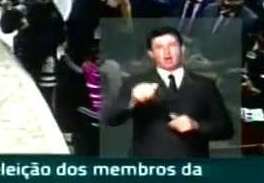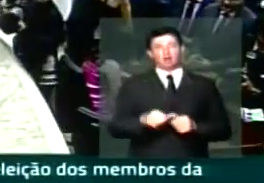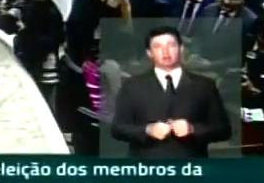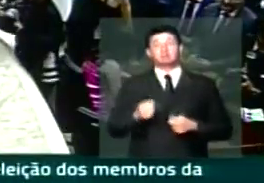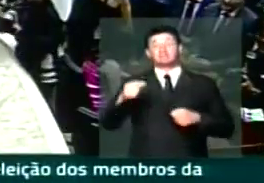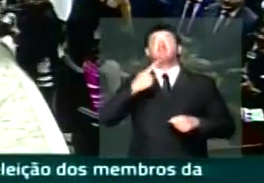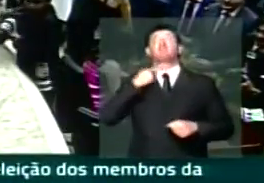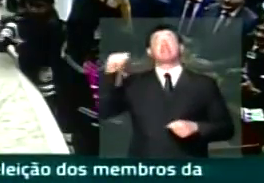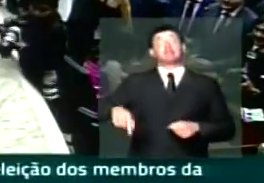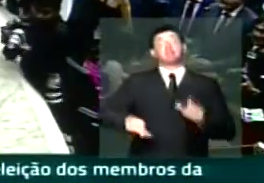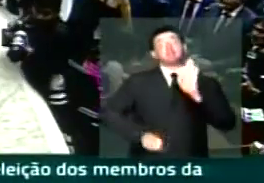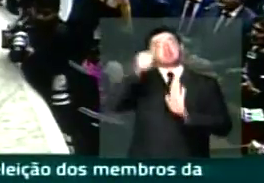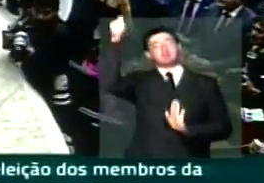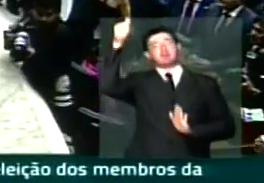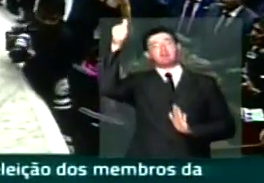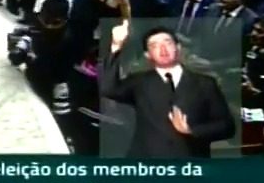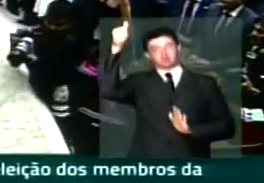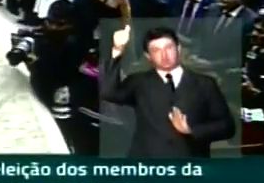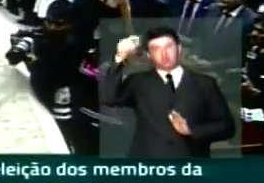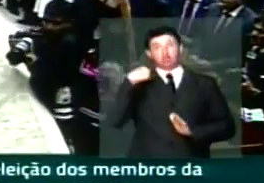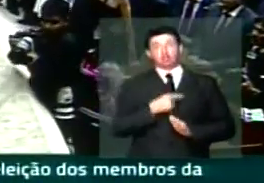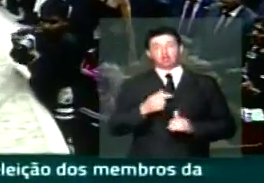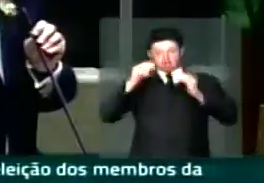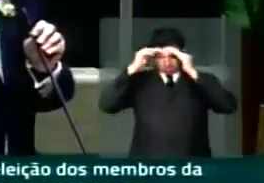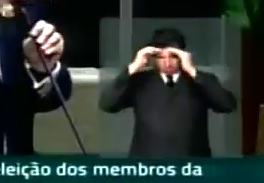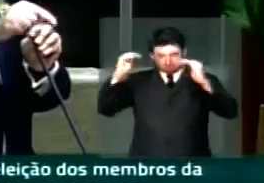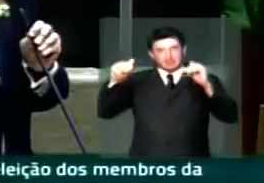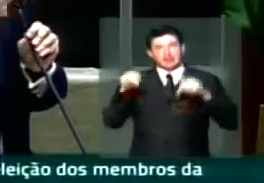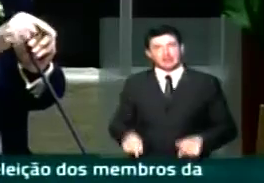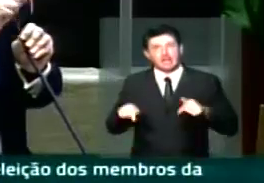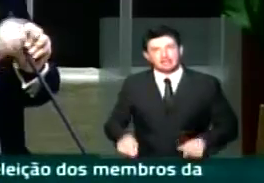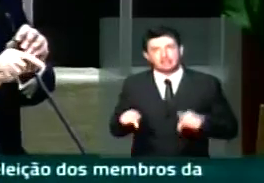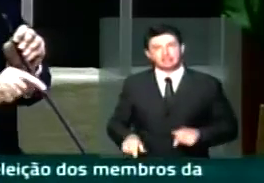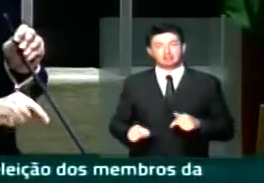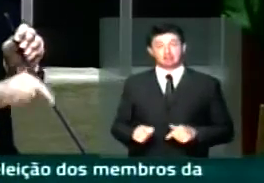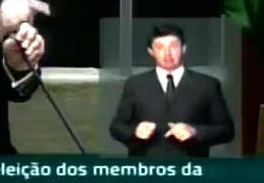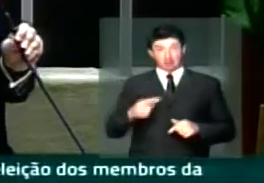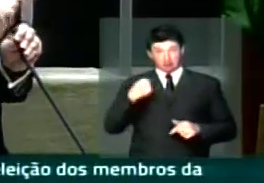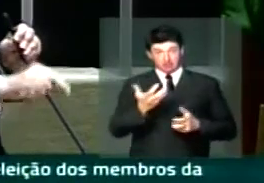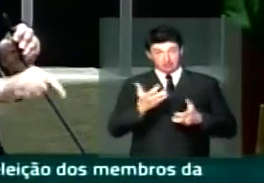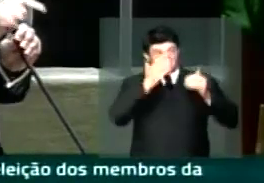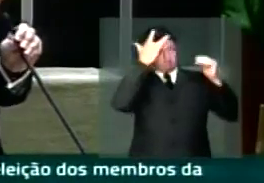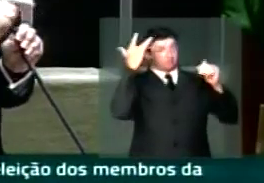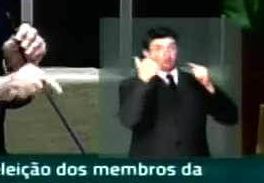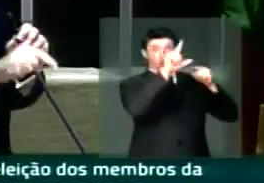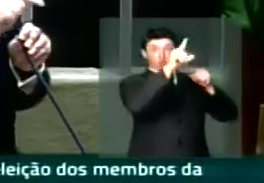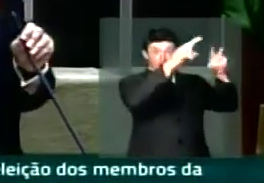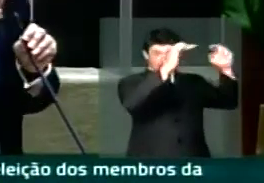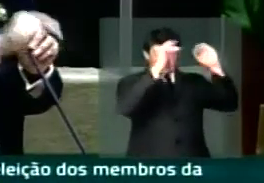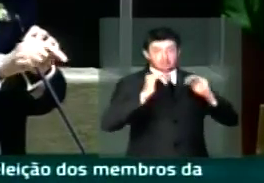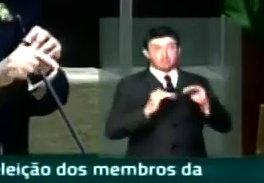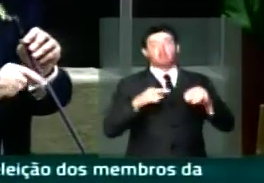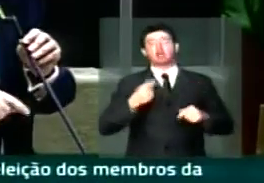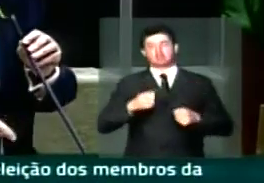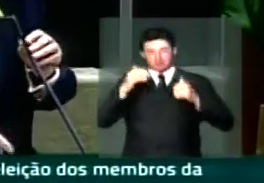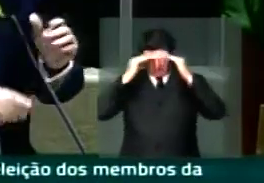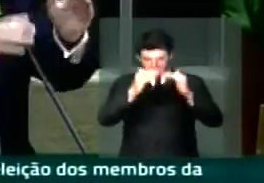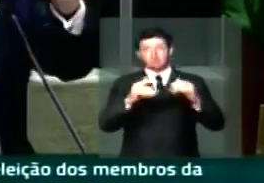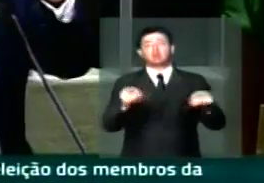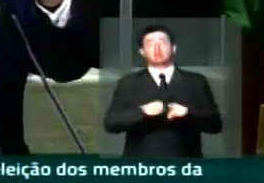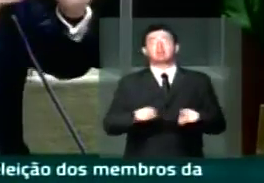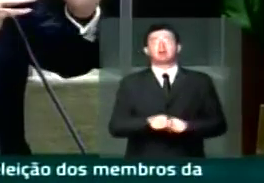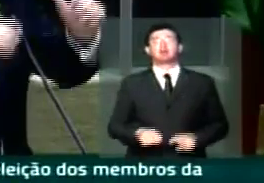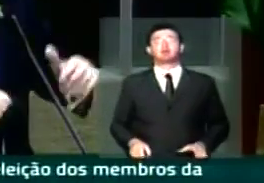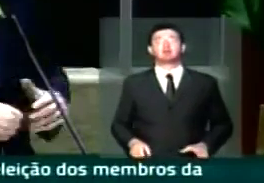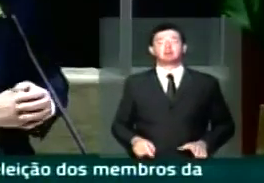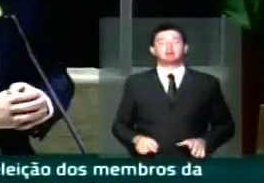Nós temos aqui que nos dar o respeito. Para a gente ser respeitado, nós temos que nos dar o respeito. Eu